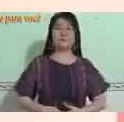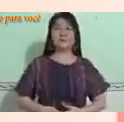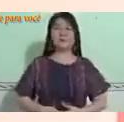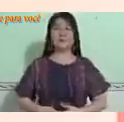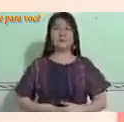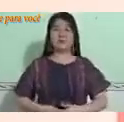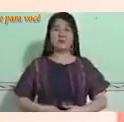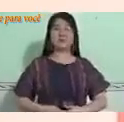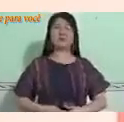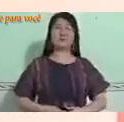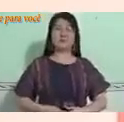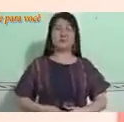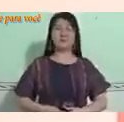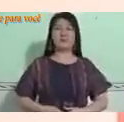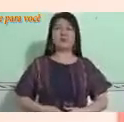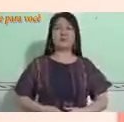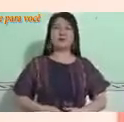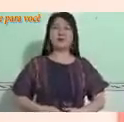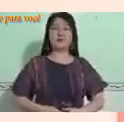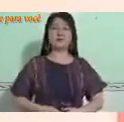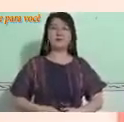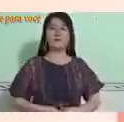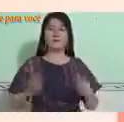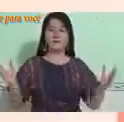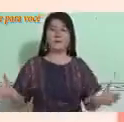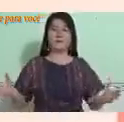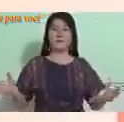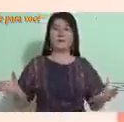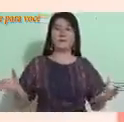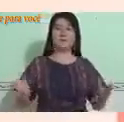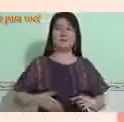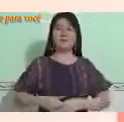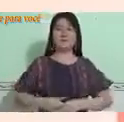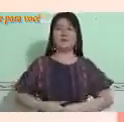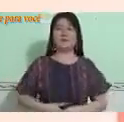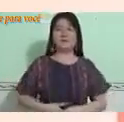Além disso, vírgula, no caso das grávidas, vírgula, este tipo de infecção pode ainda